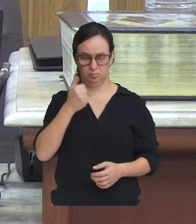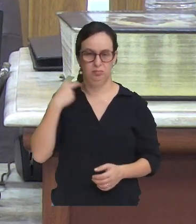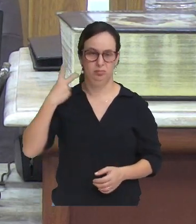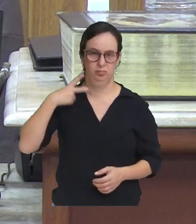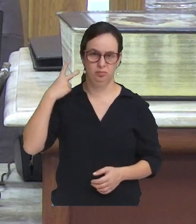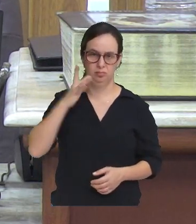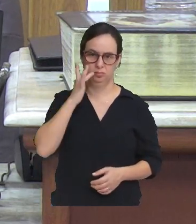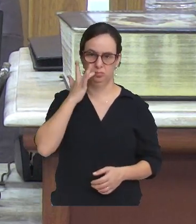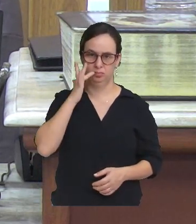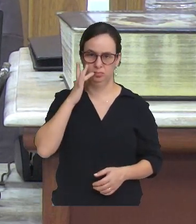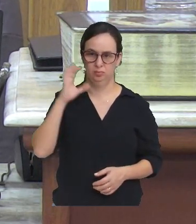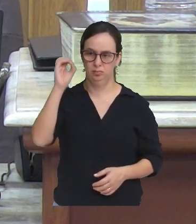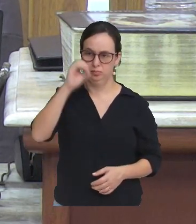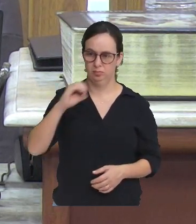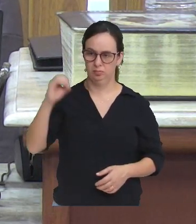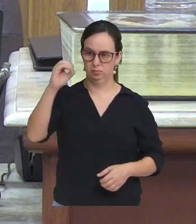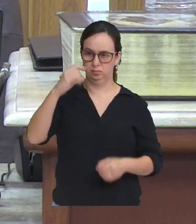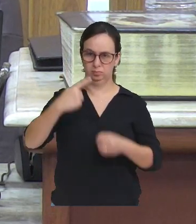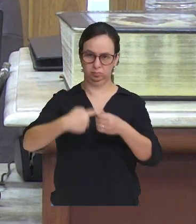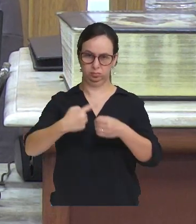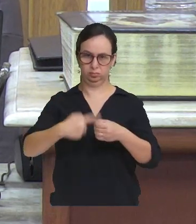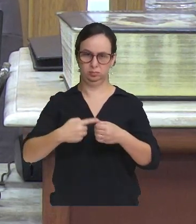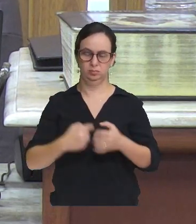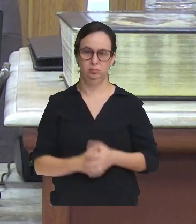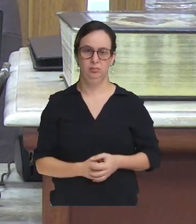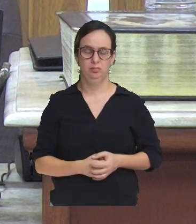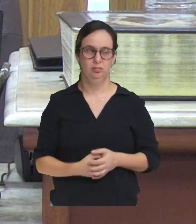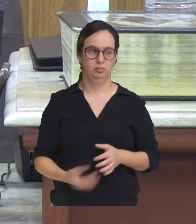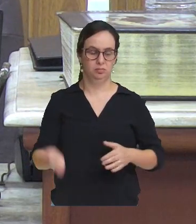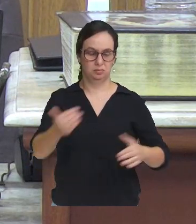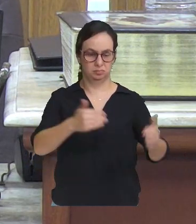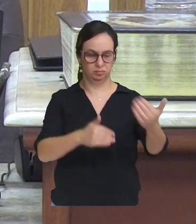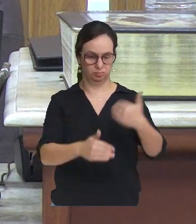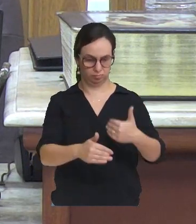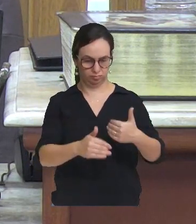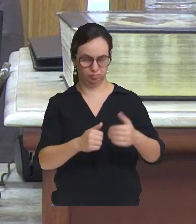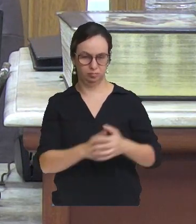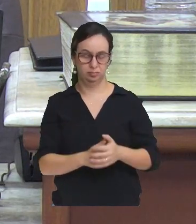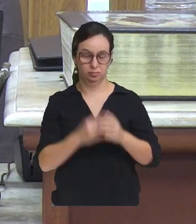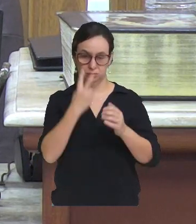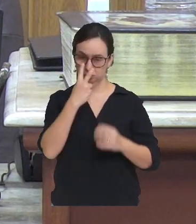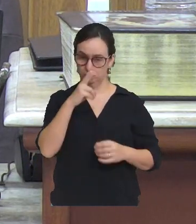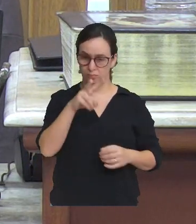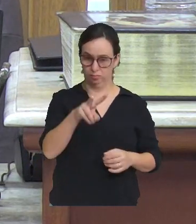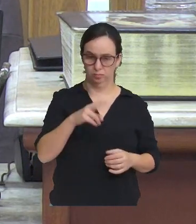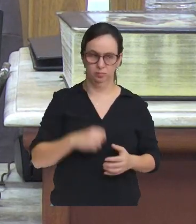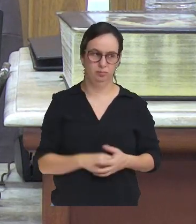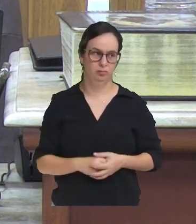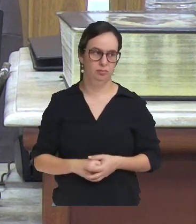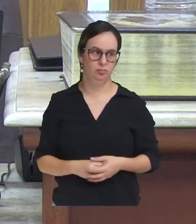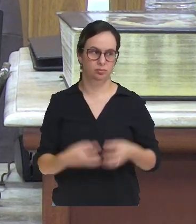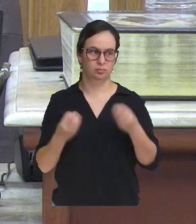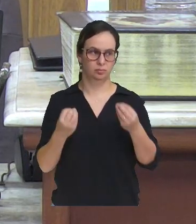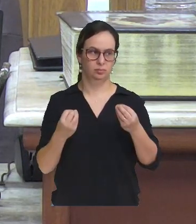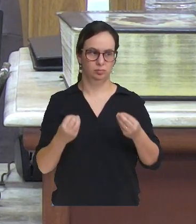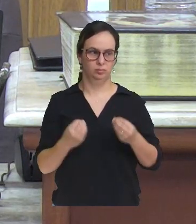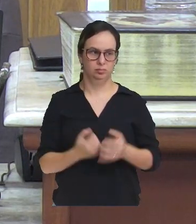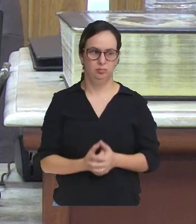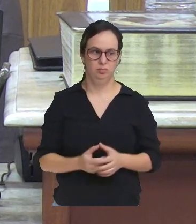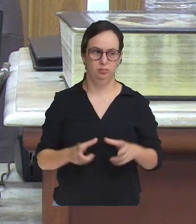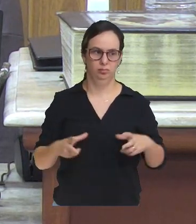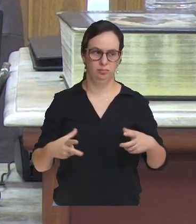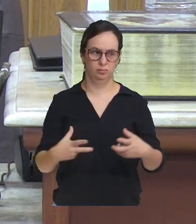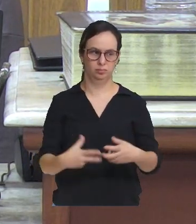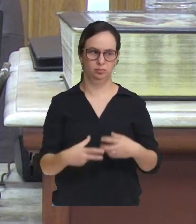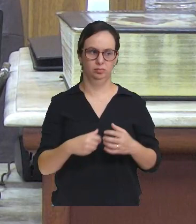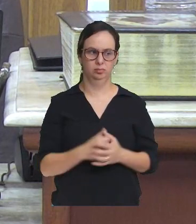que traria uma equipe dele lá para dar uma olhada no nosso exemplo de como nós estamos conduzindo os